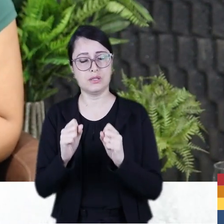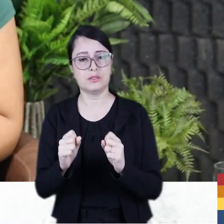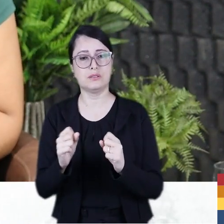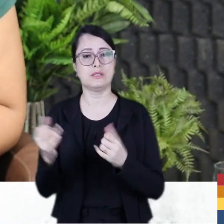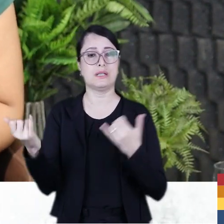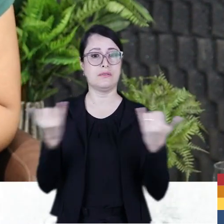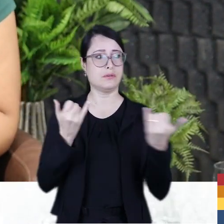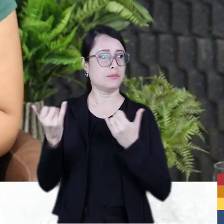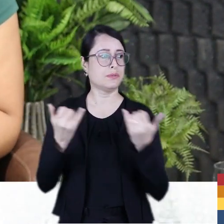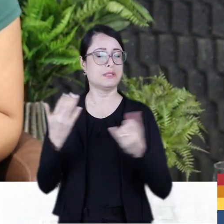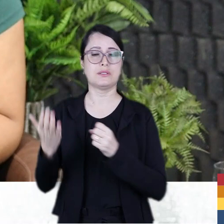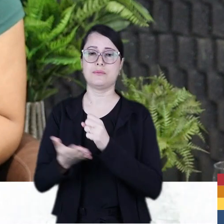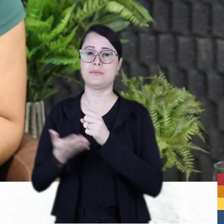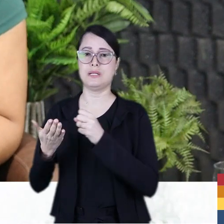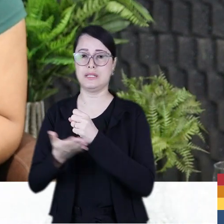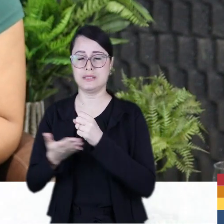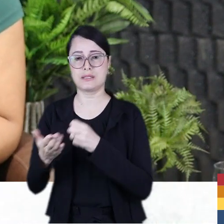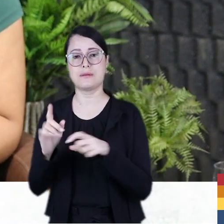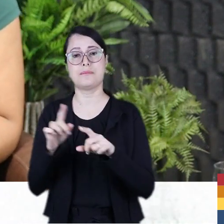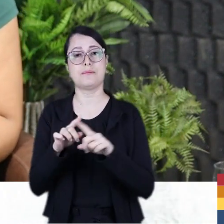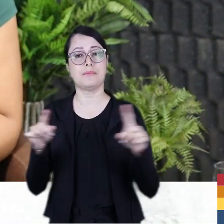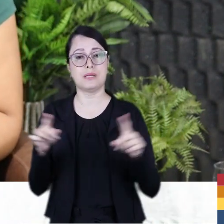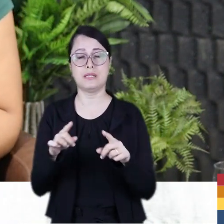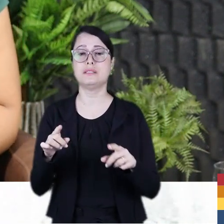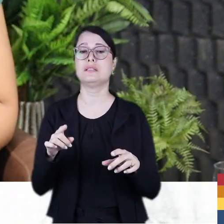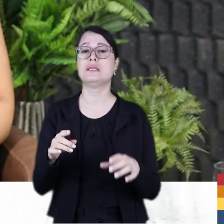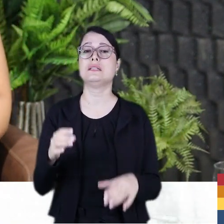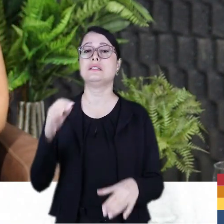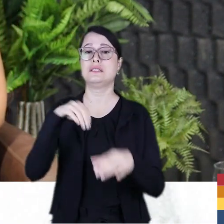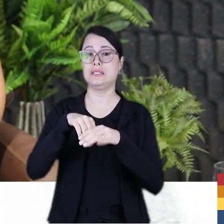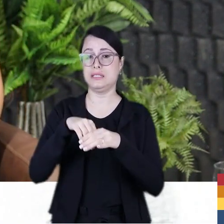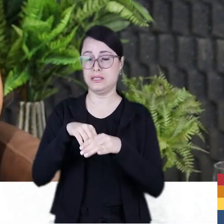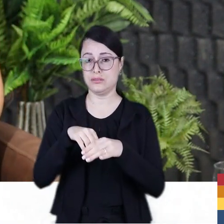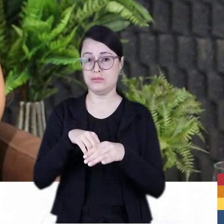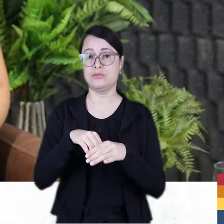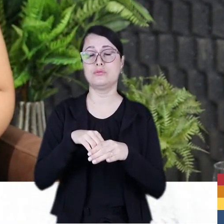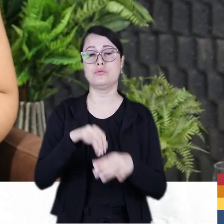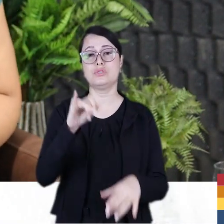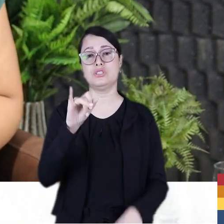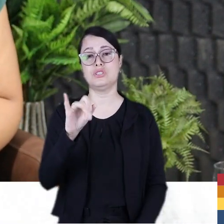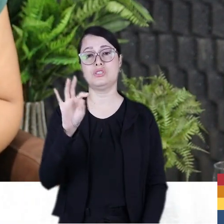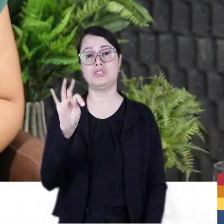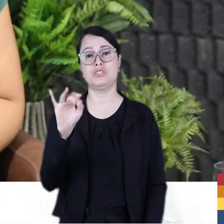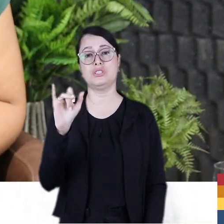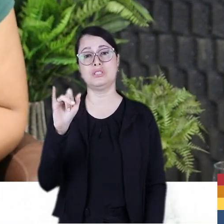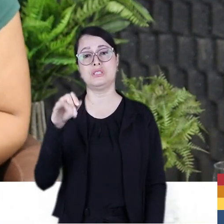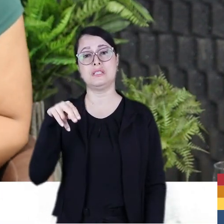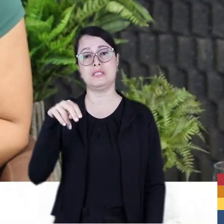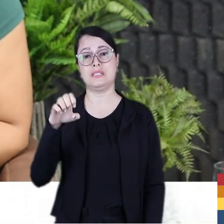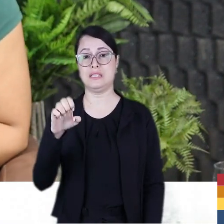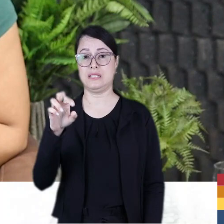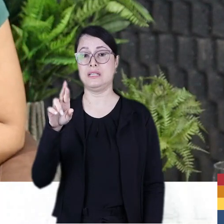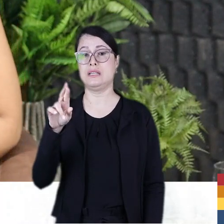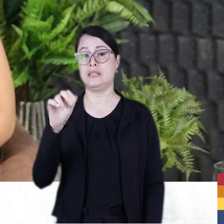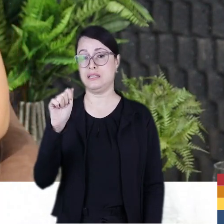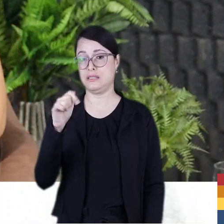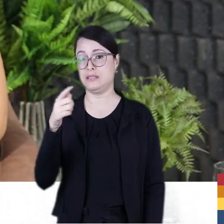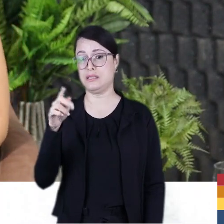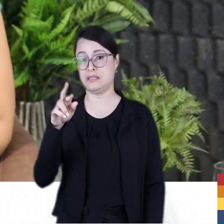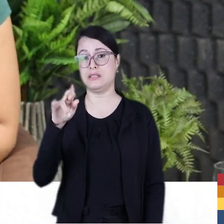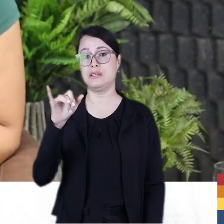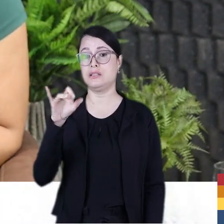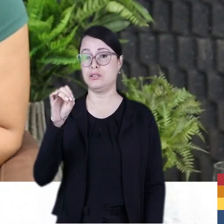e aí, obviamente, envolveram todos os outros eixos estruturantes que você apresentou aqui, certo? Então, assim, dentro dessa,